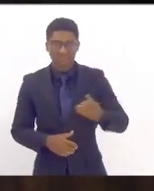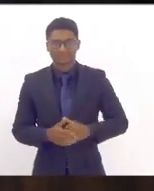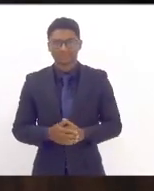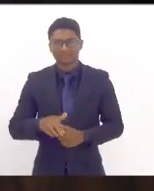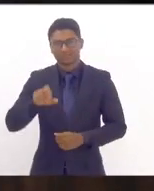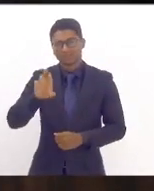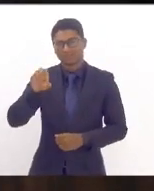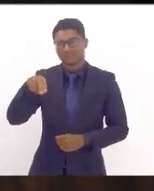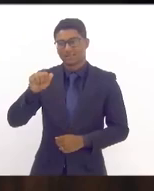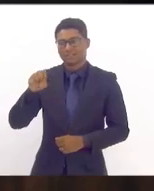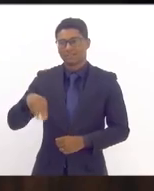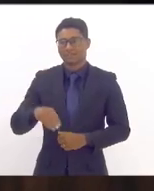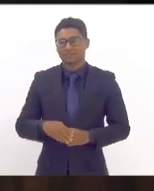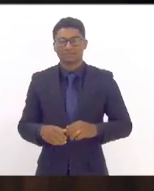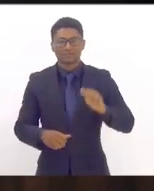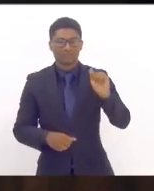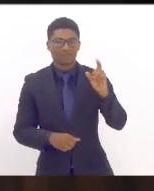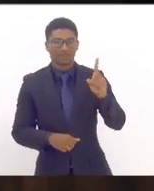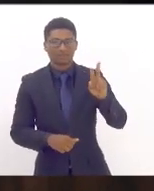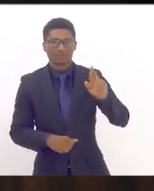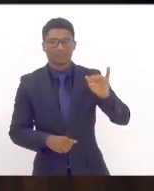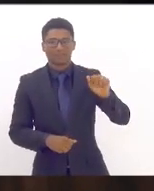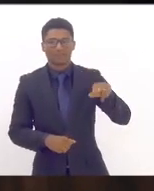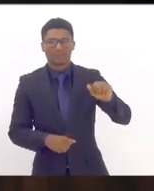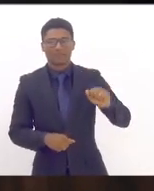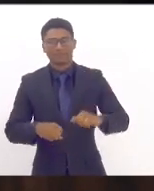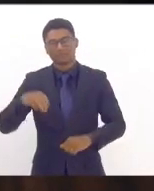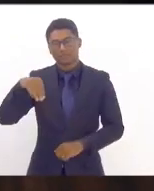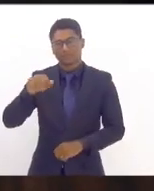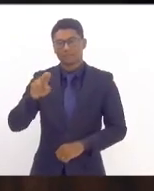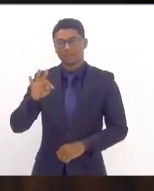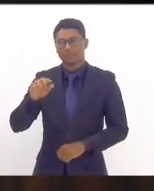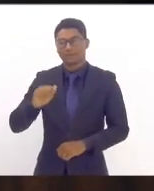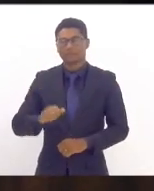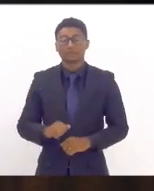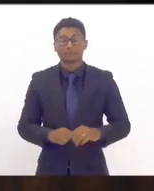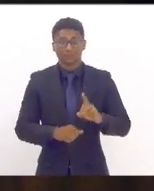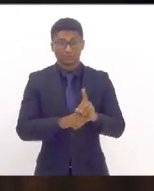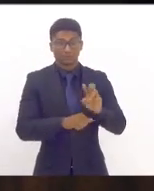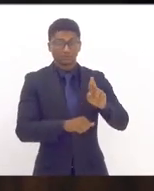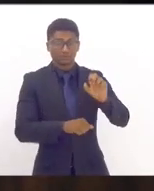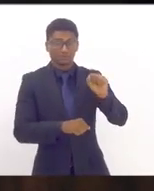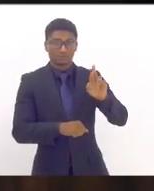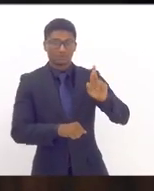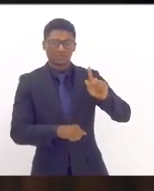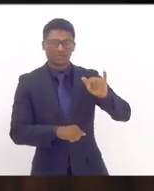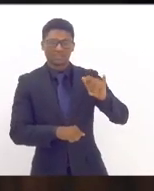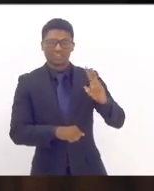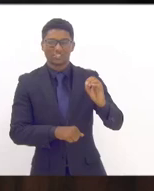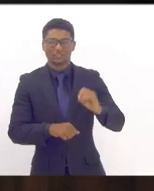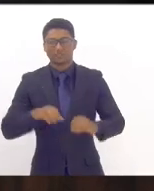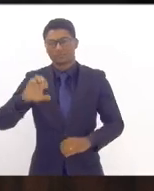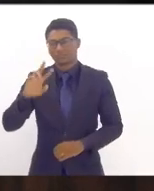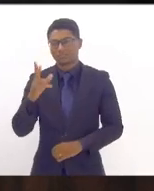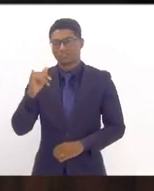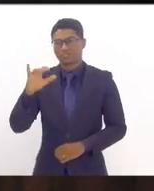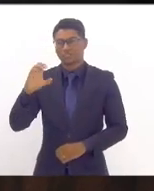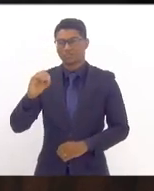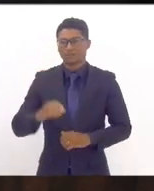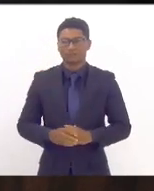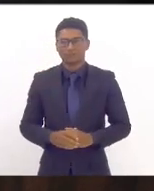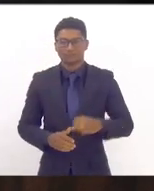Renan Ferreirinha estado Adriana deputada Marta Rocha Deputado Dr Serginho Deputado Chico Machado